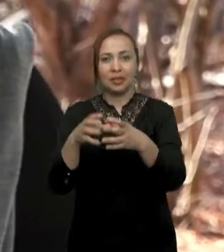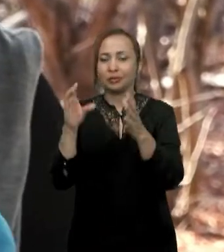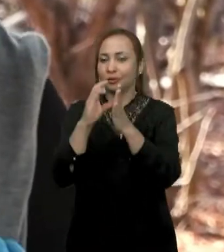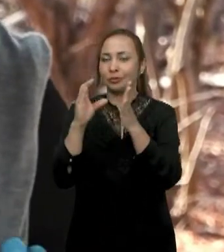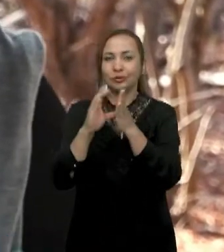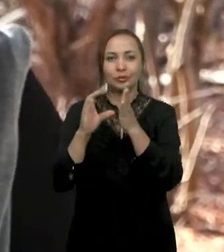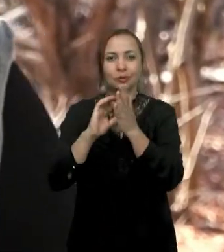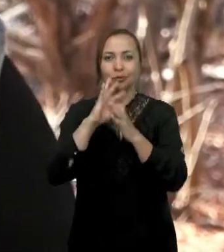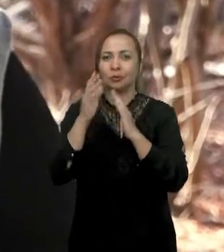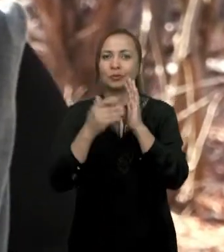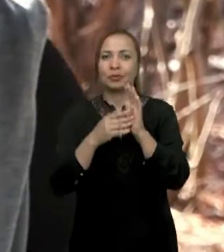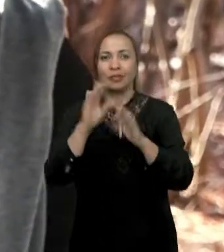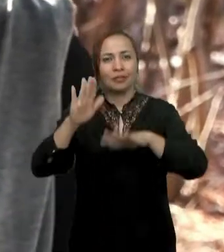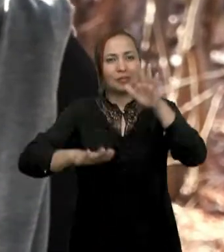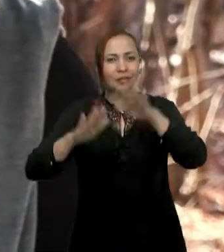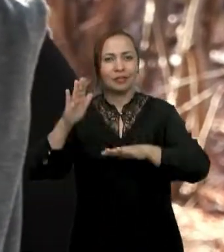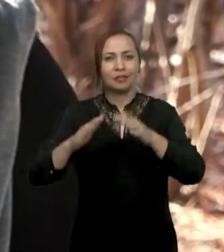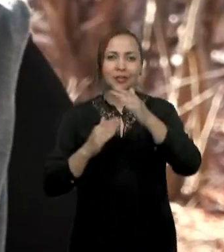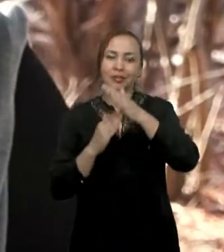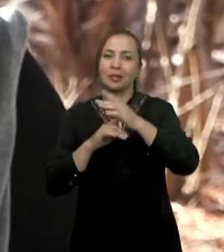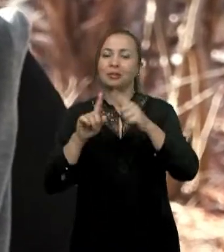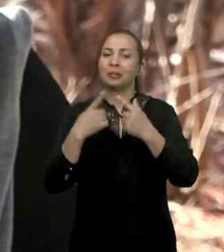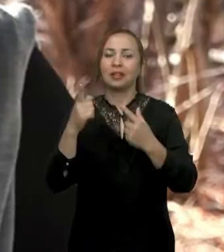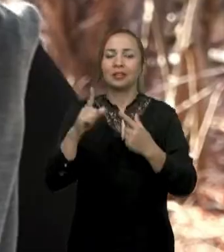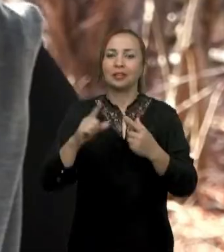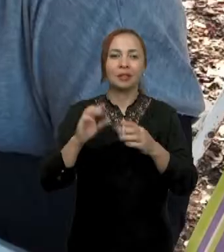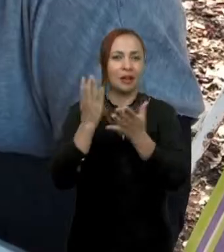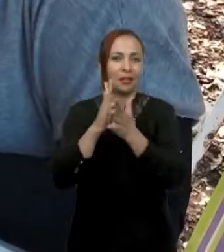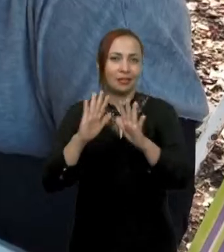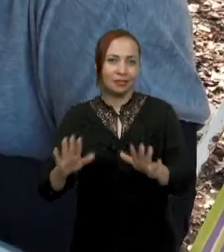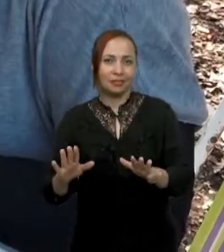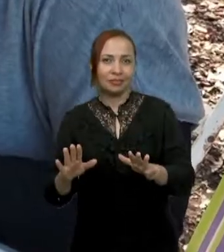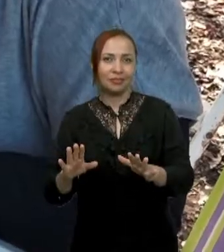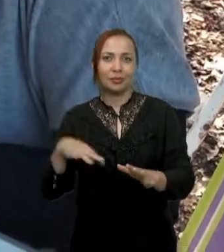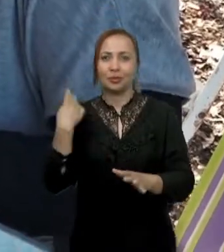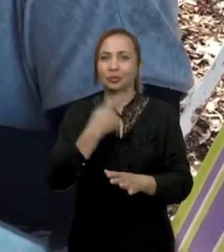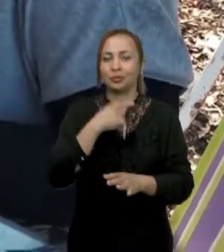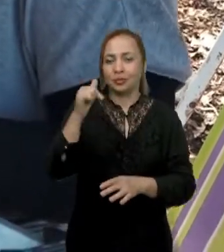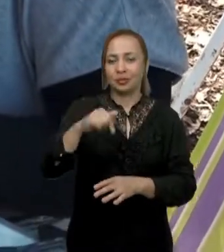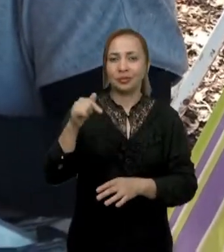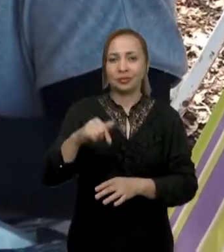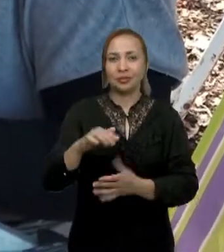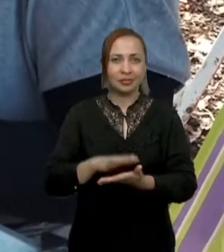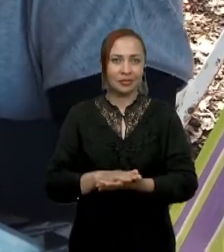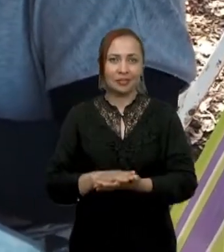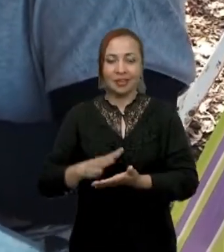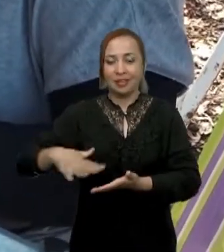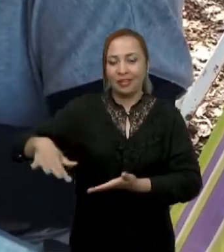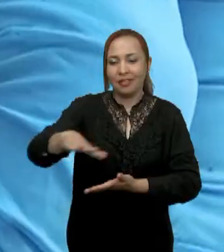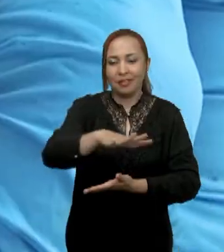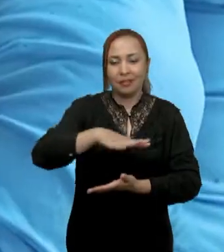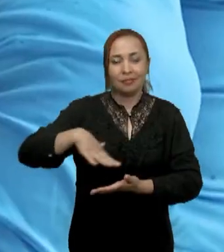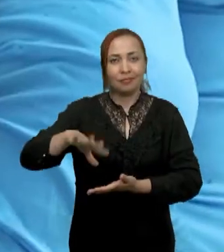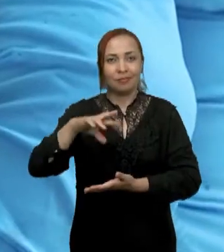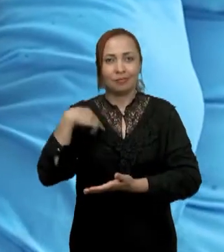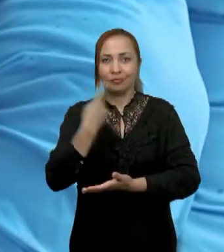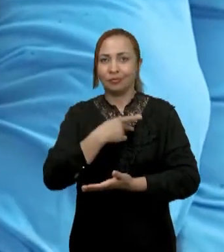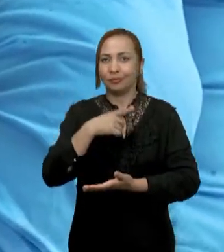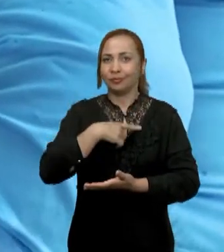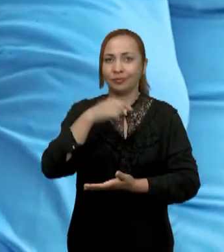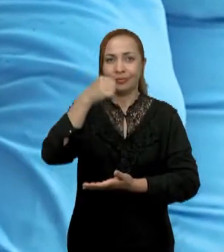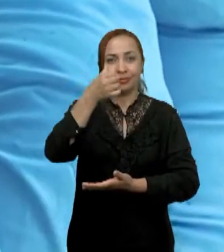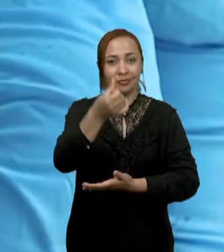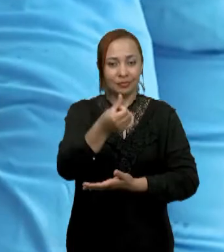mamíferos. Varia ao longo do tempo, mas não deixa de existir esse recurso. A gente aqui nessa área, a gente tem 6,